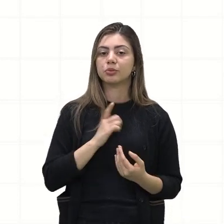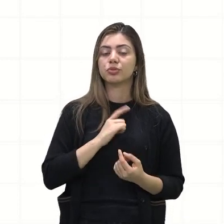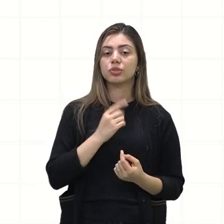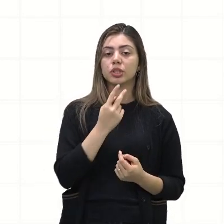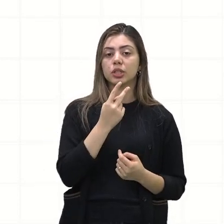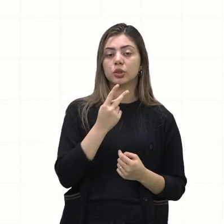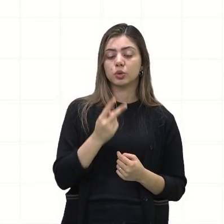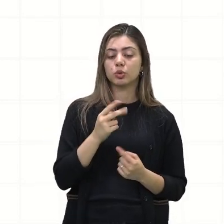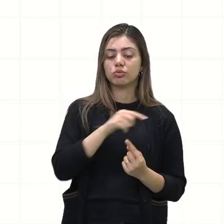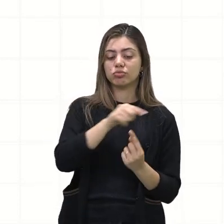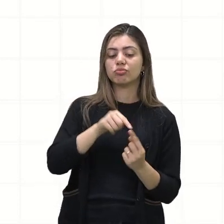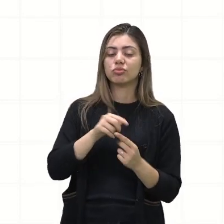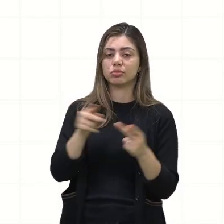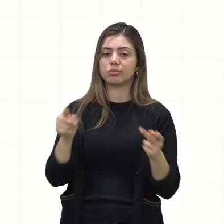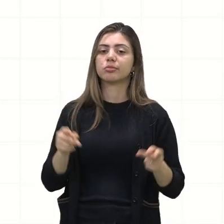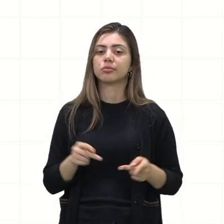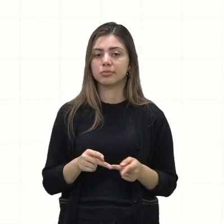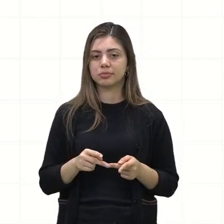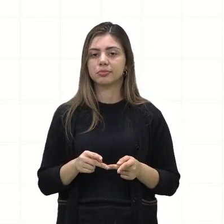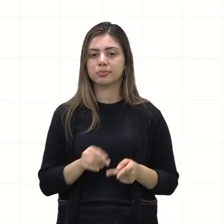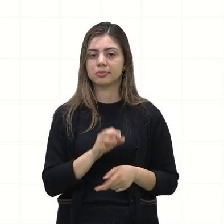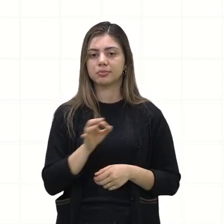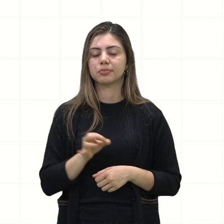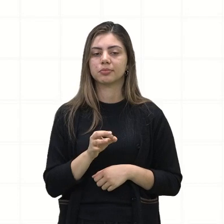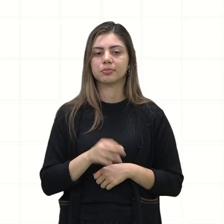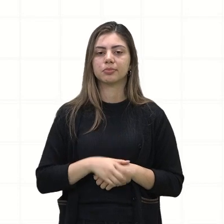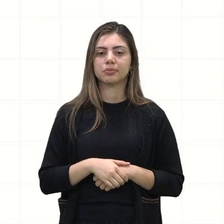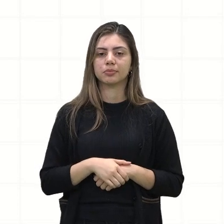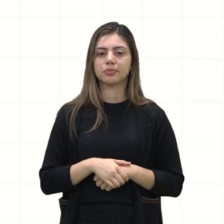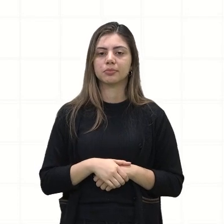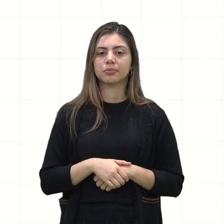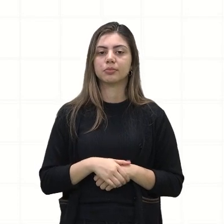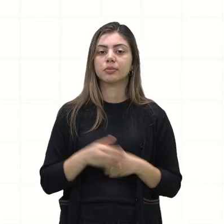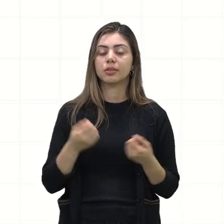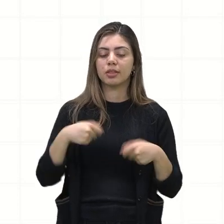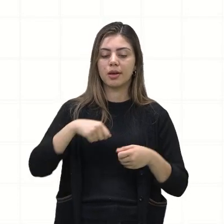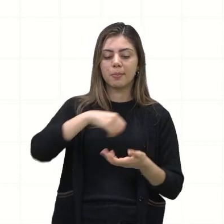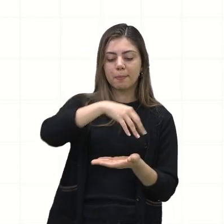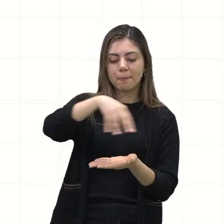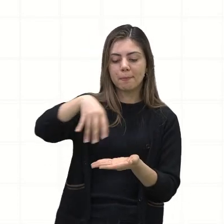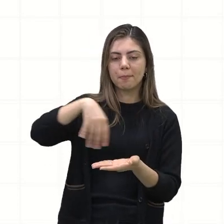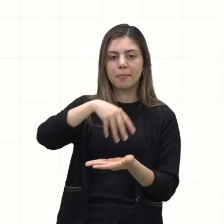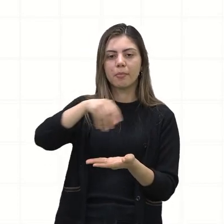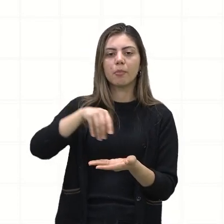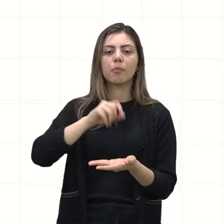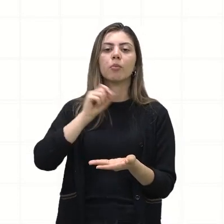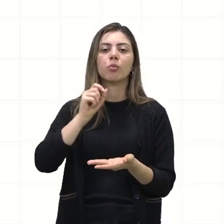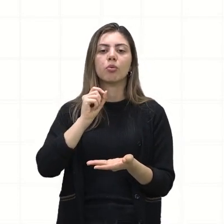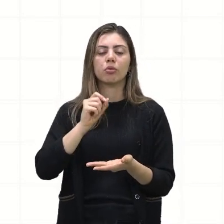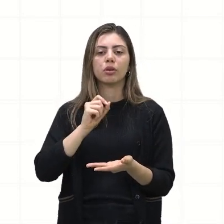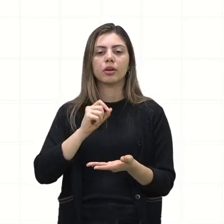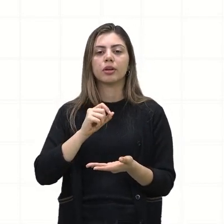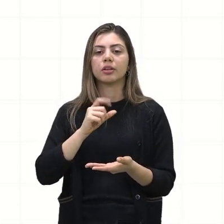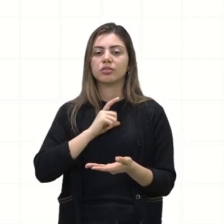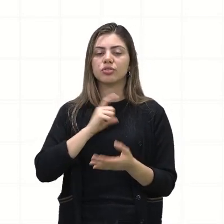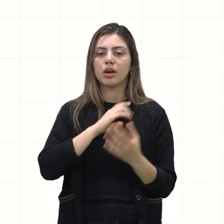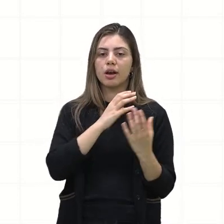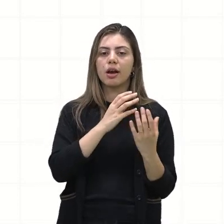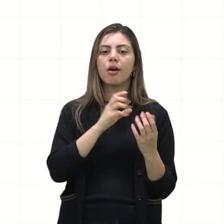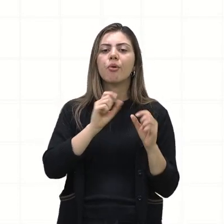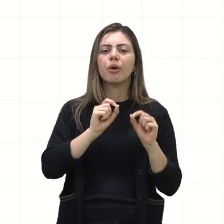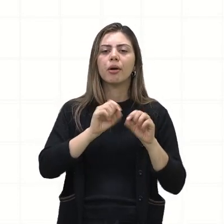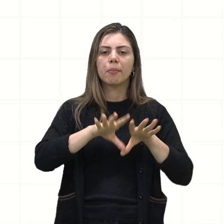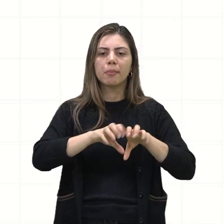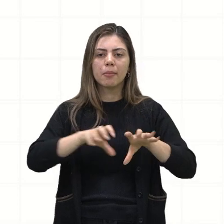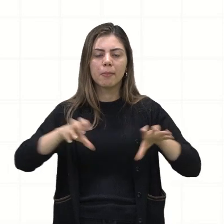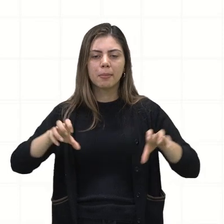de massa, né? As coberturas disponíveis são calabresa, queijo